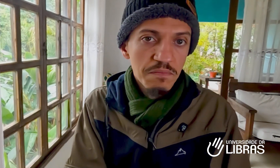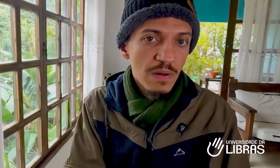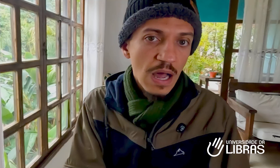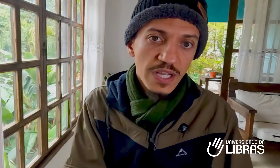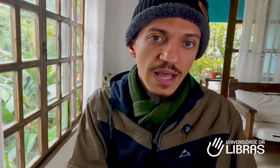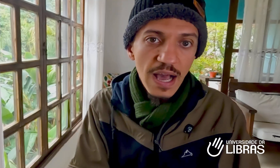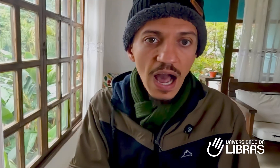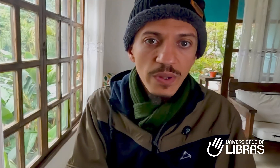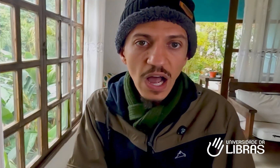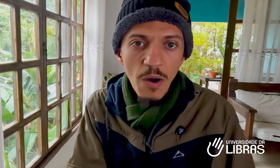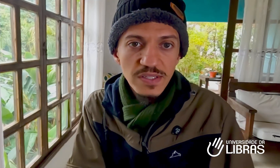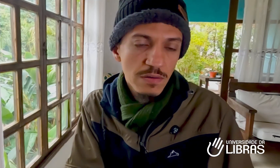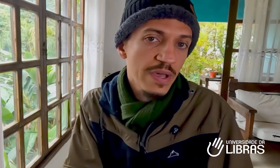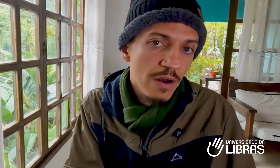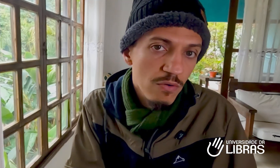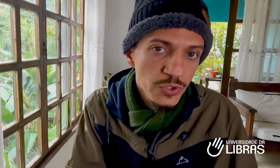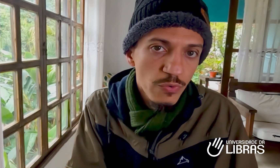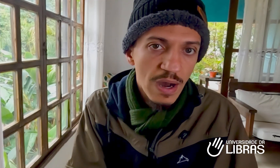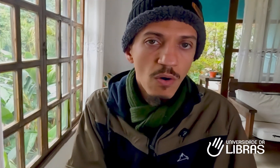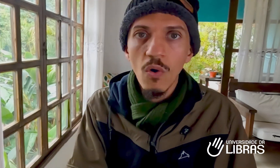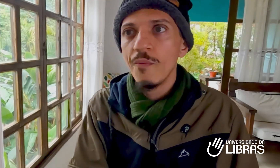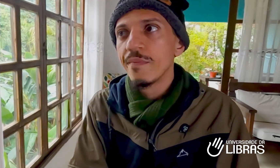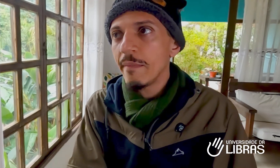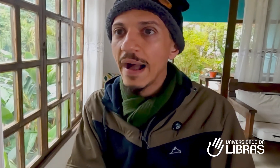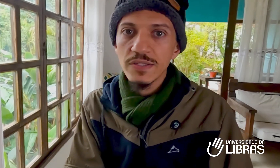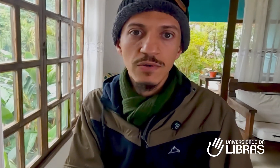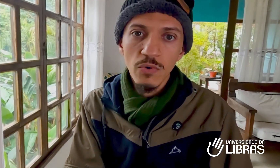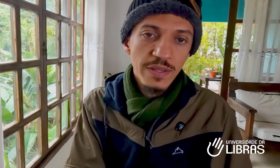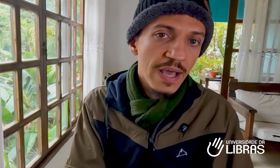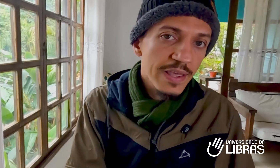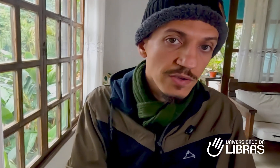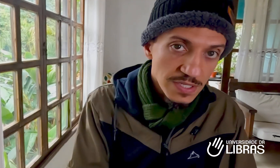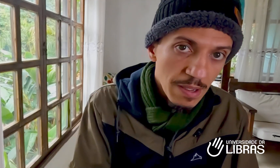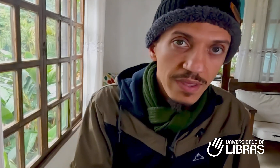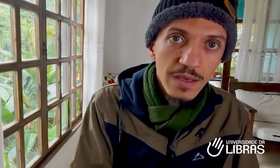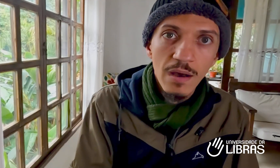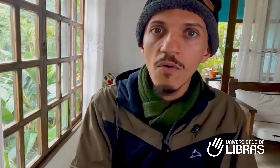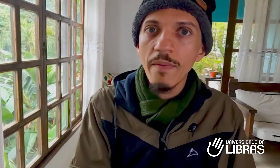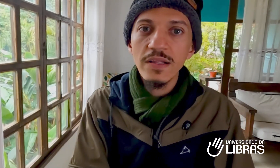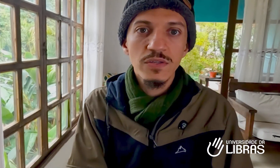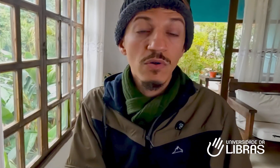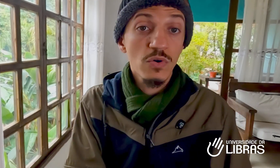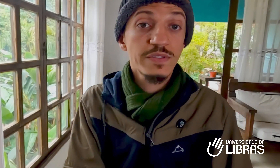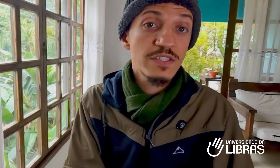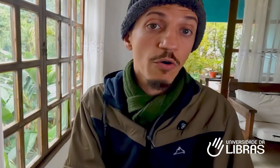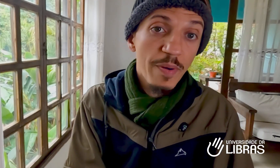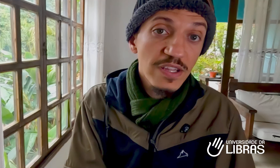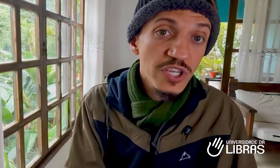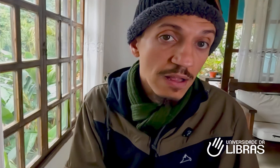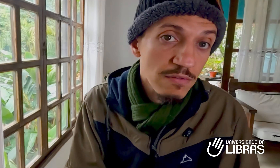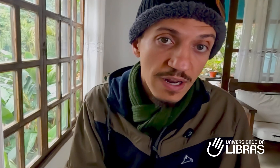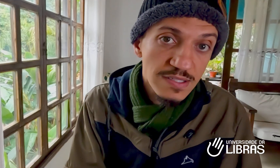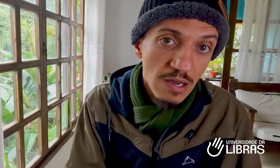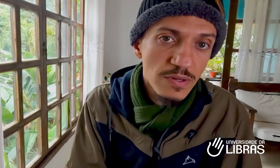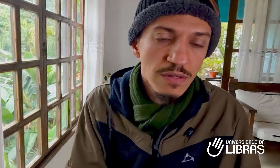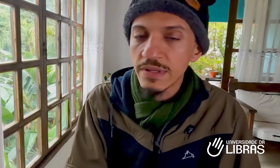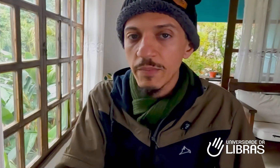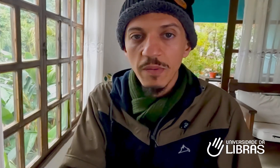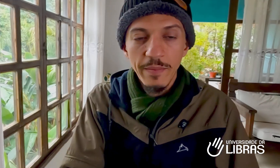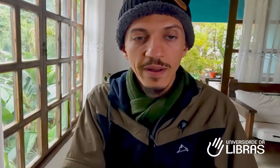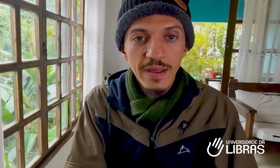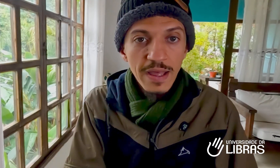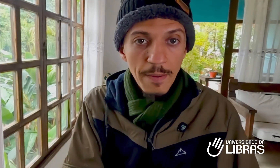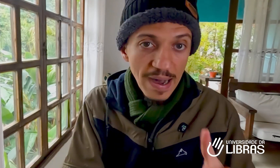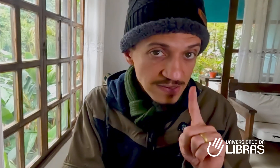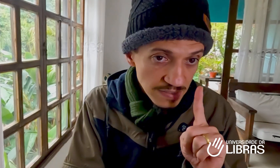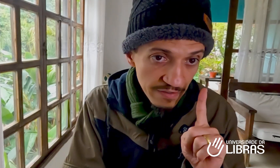olha, achei legal e tal, mas eu não quero continuar. Ou, Madison, o que tem aqui eu já sabia. Ou, Madison, eu não gostei de seu penteado lá nas aulas. Não tem